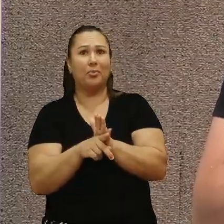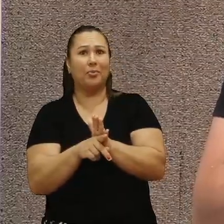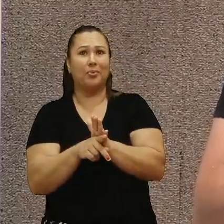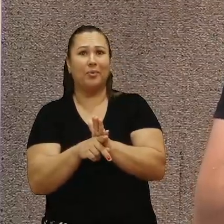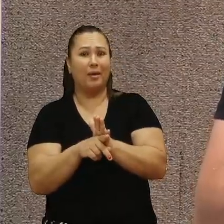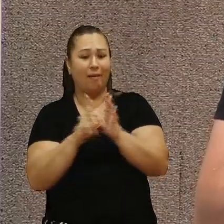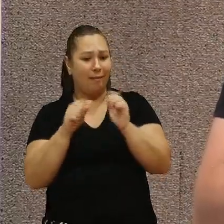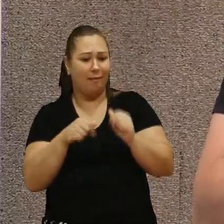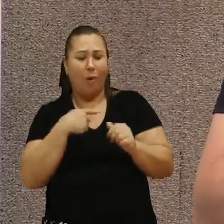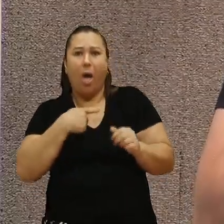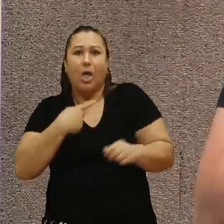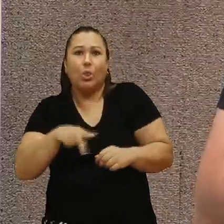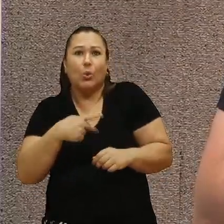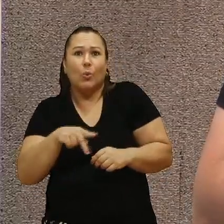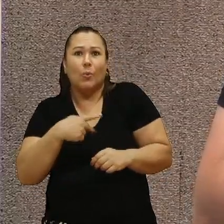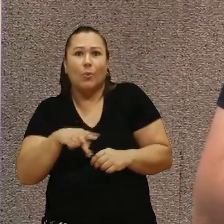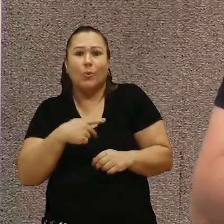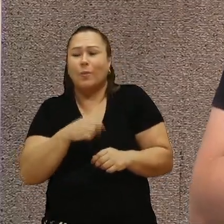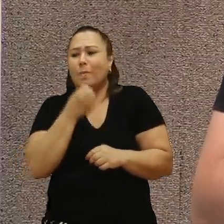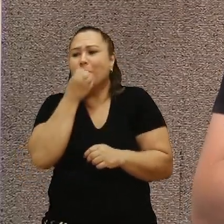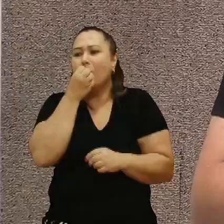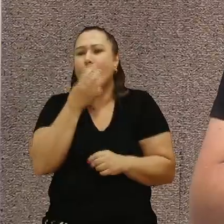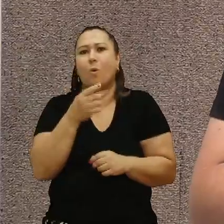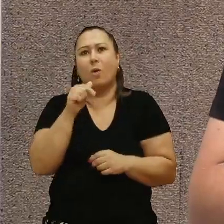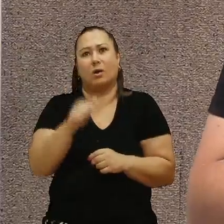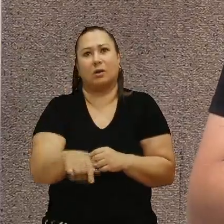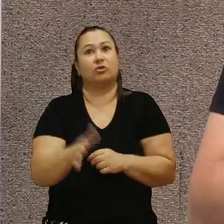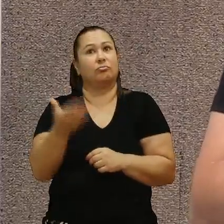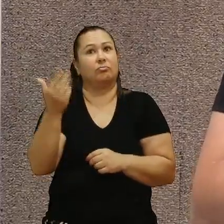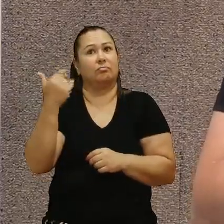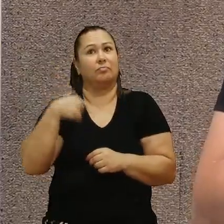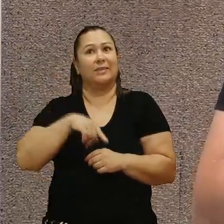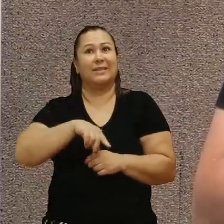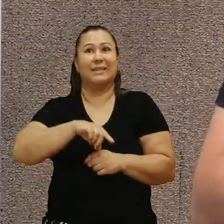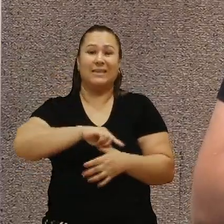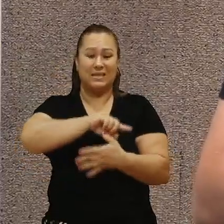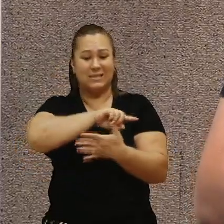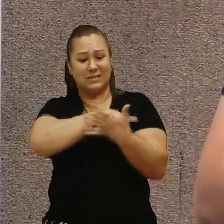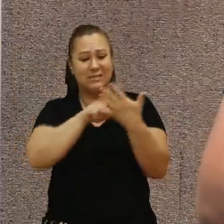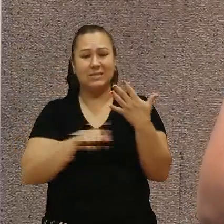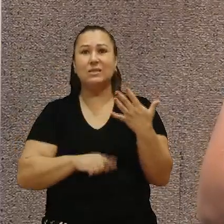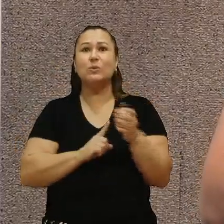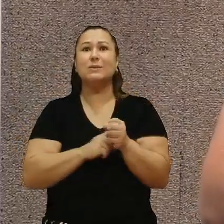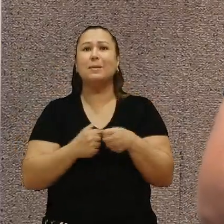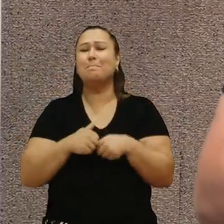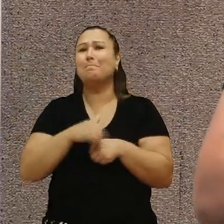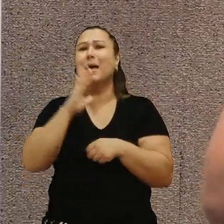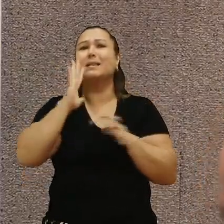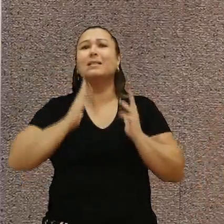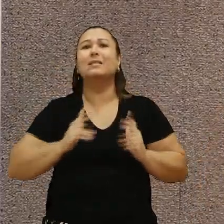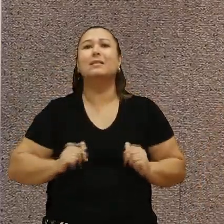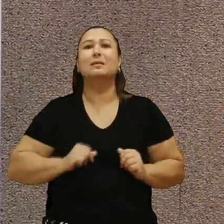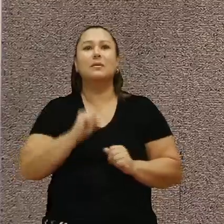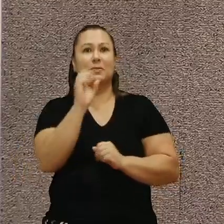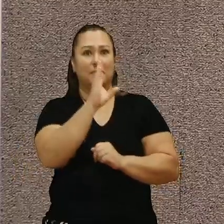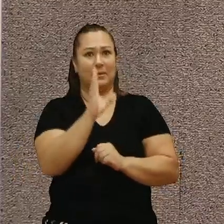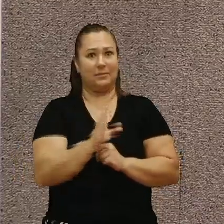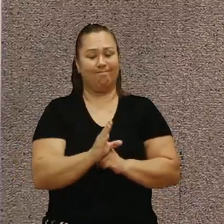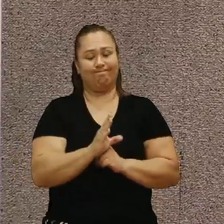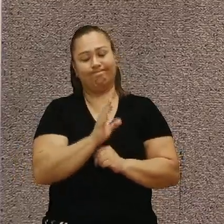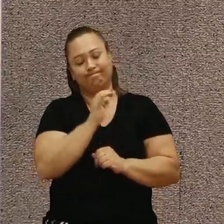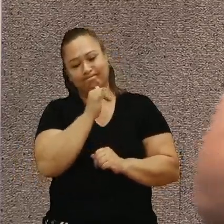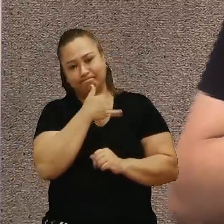ponto positivo nessa cidade, que já foi uma das 5 cidades mais limpas do Brasil. Nós temos que lembrar disso. Agora, o que